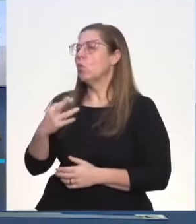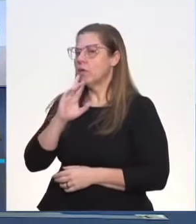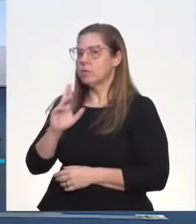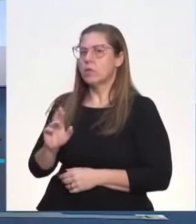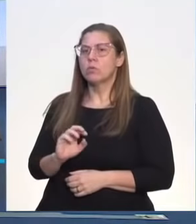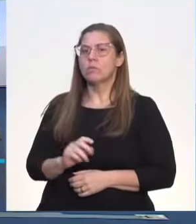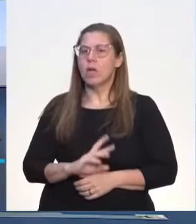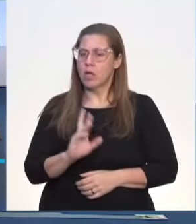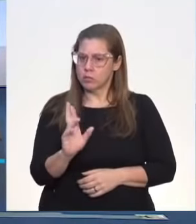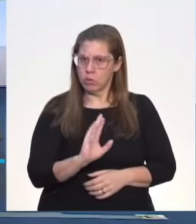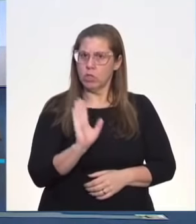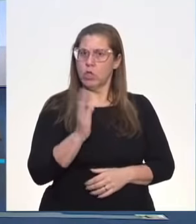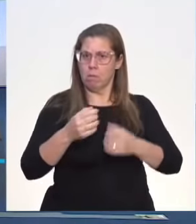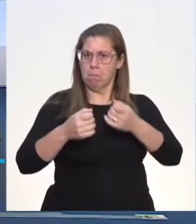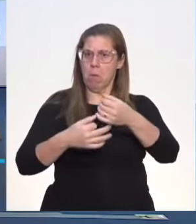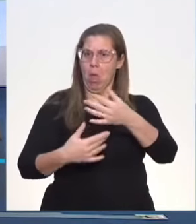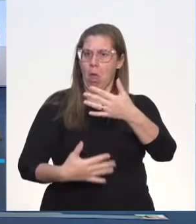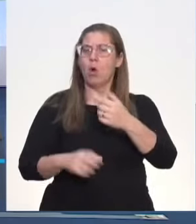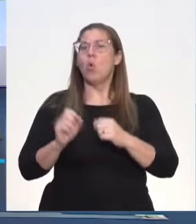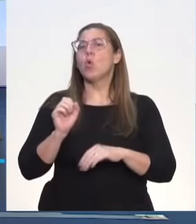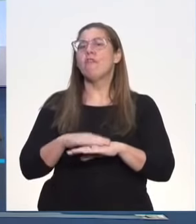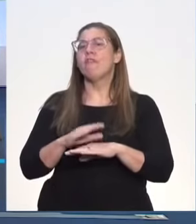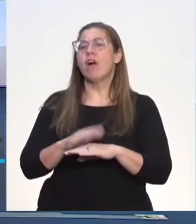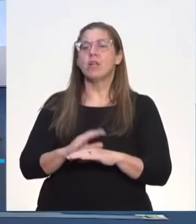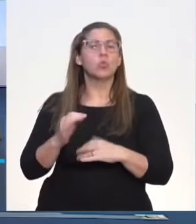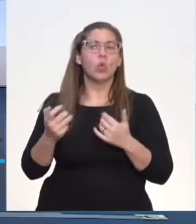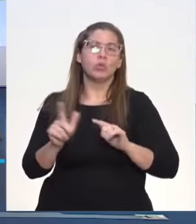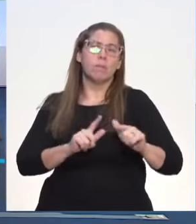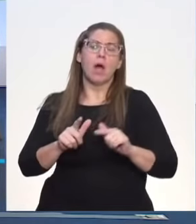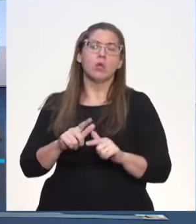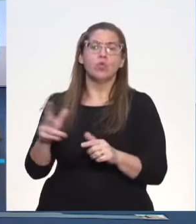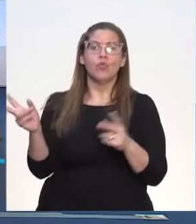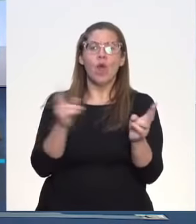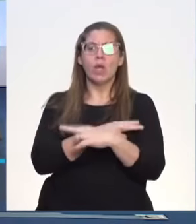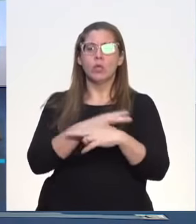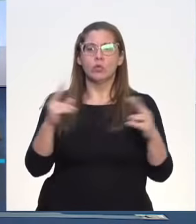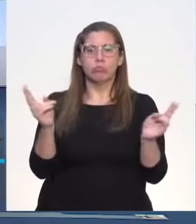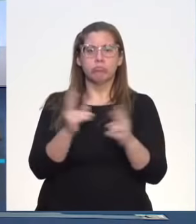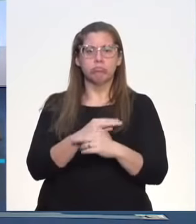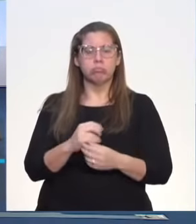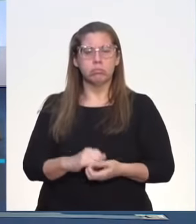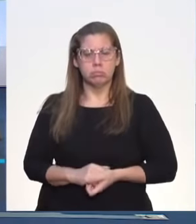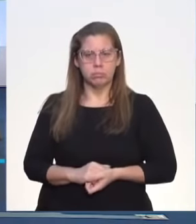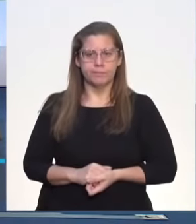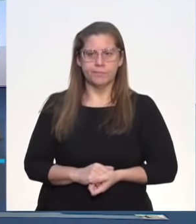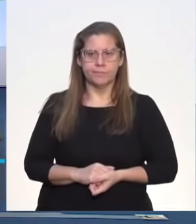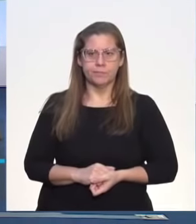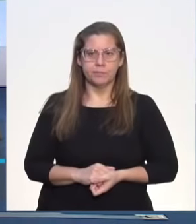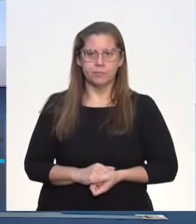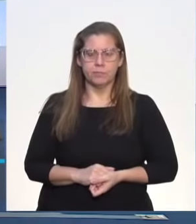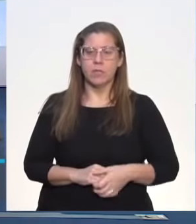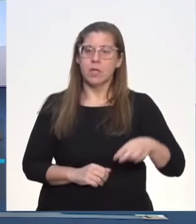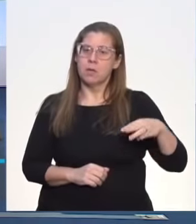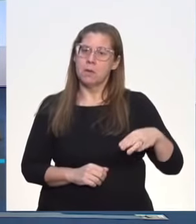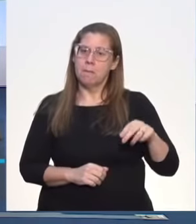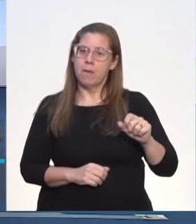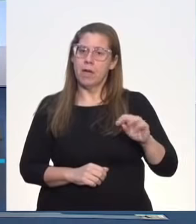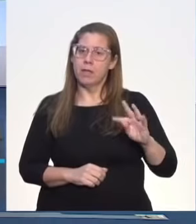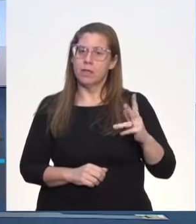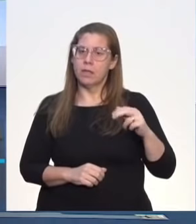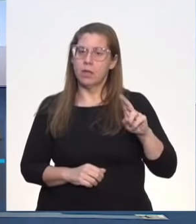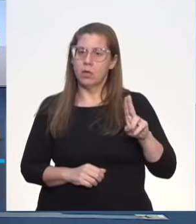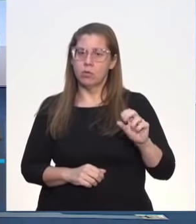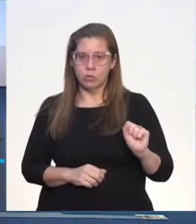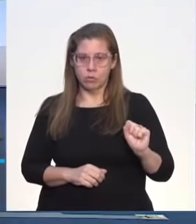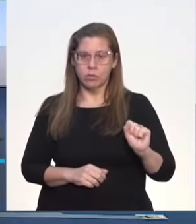trabalho respondendo aqui uma turbina eólica o que que ele faz Qual o trabalho do vento que que ele tem a ver com a história vamos lá o Matheus já é para